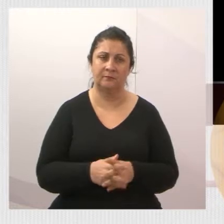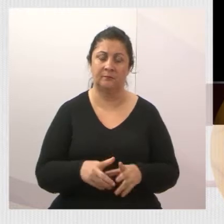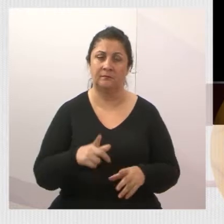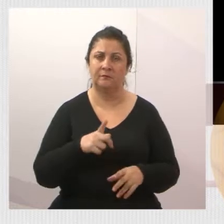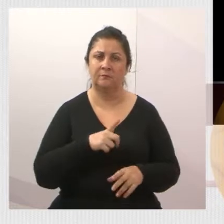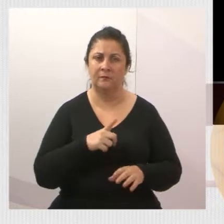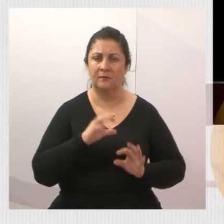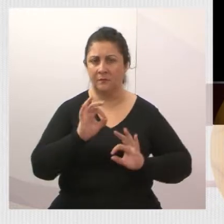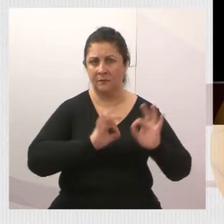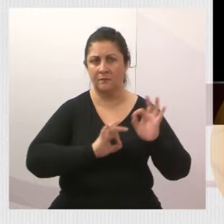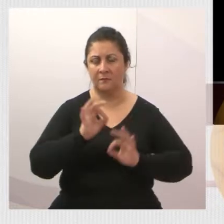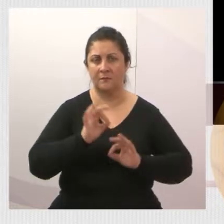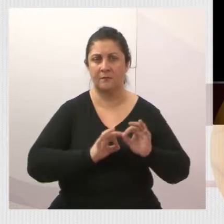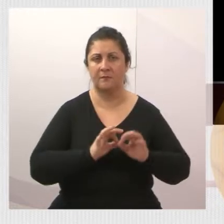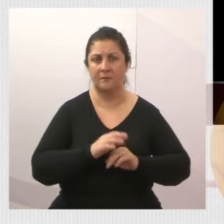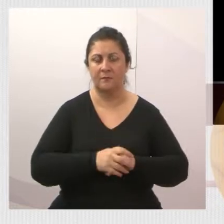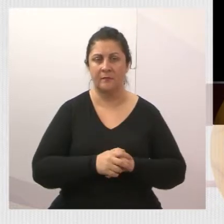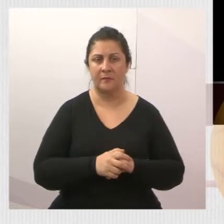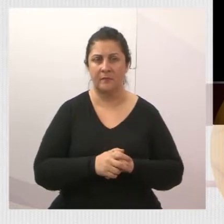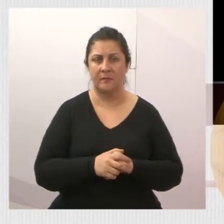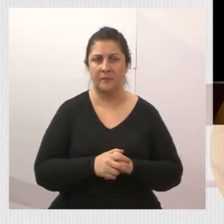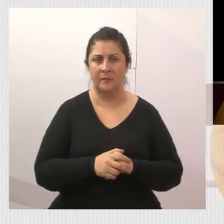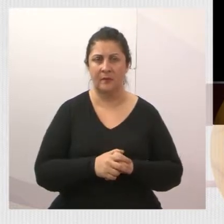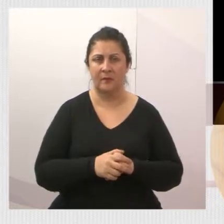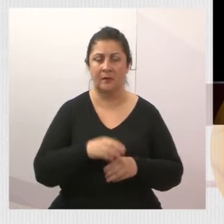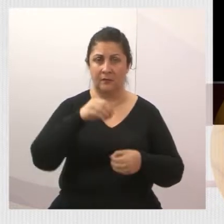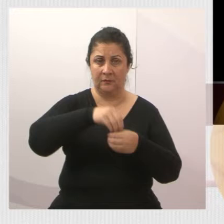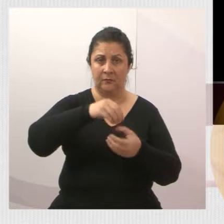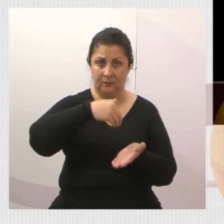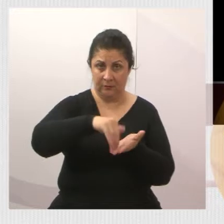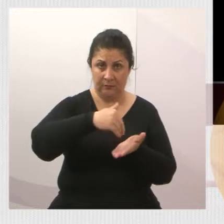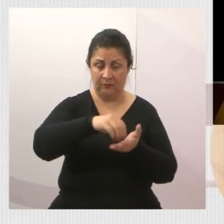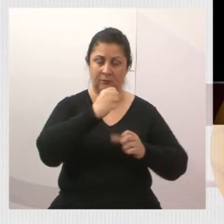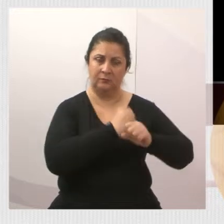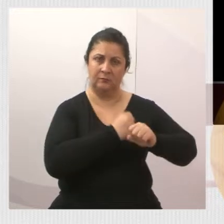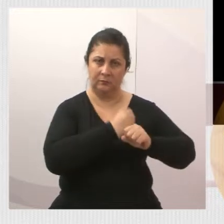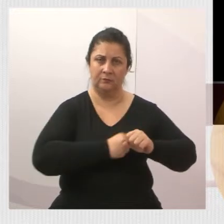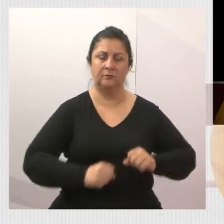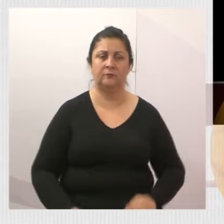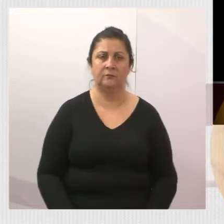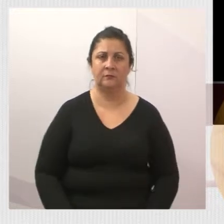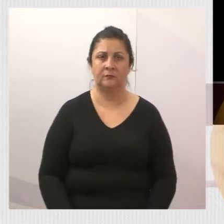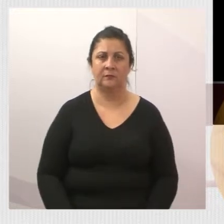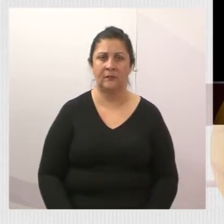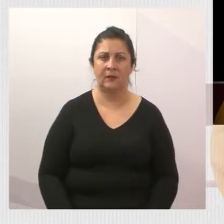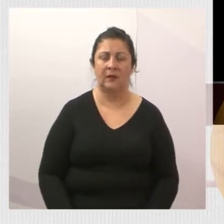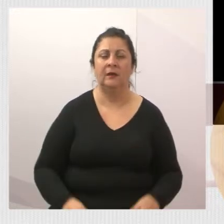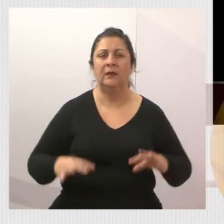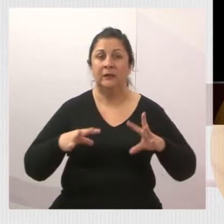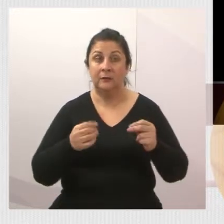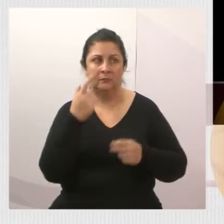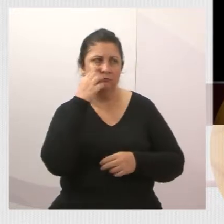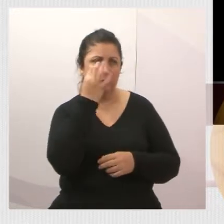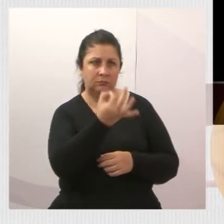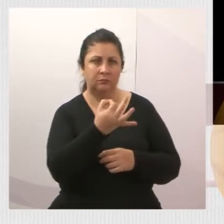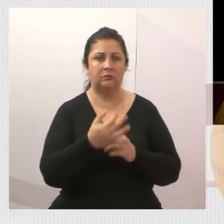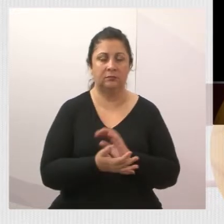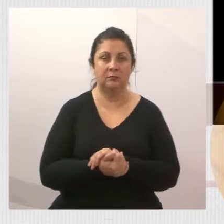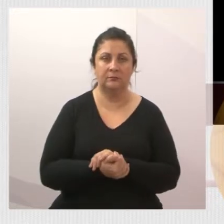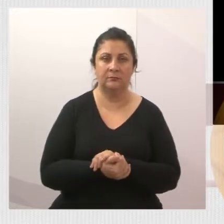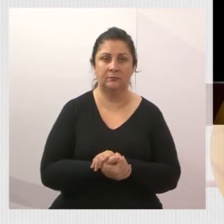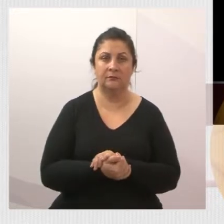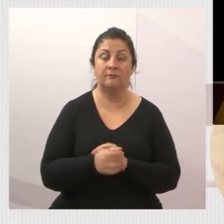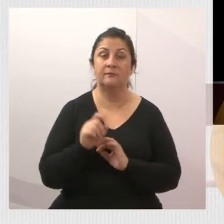uma previsão na infra, que são as execuções que todo mundo fica um pouco mais atento, que